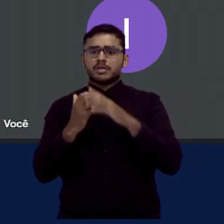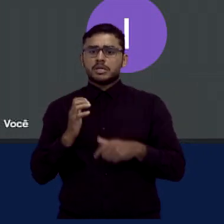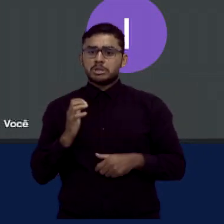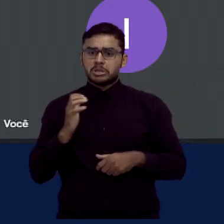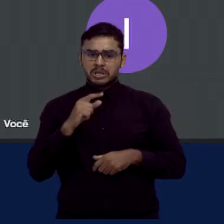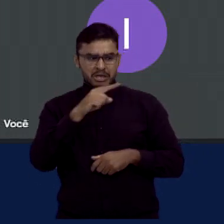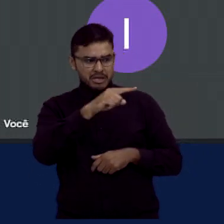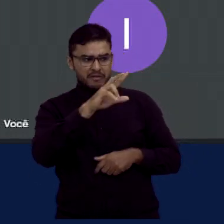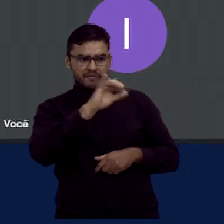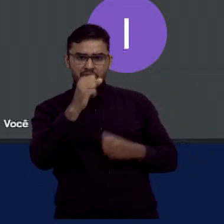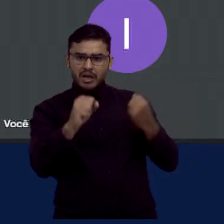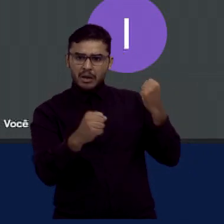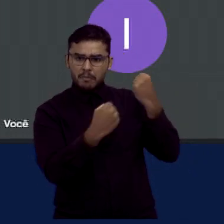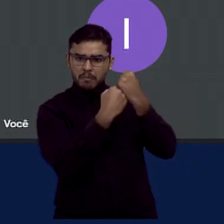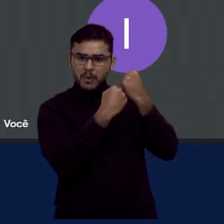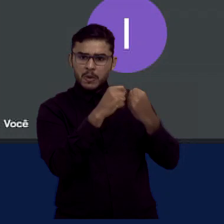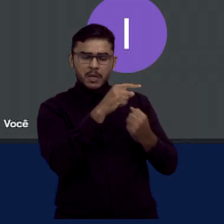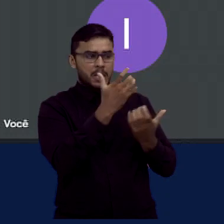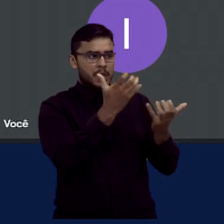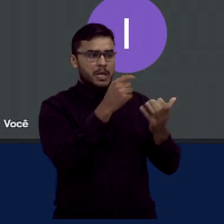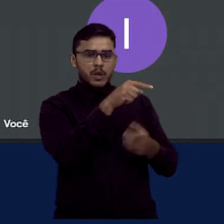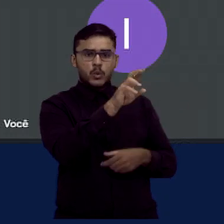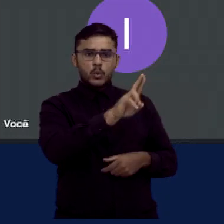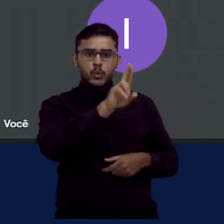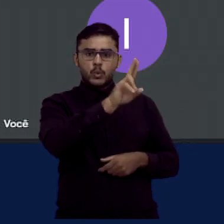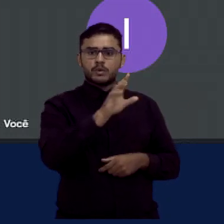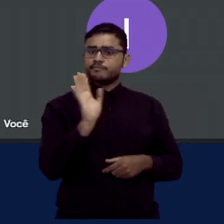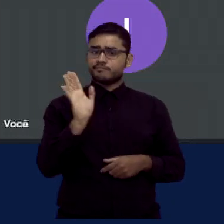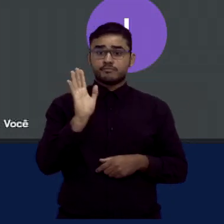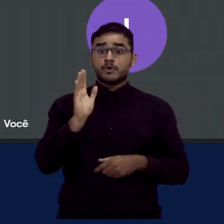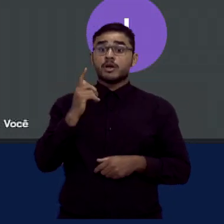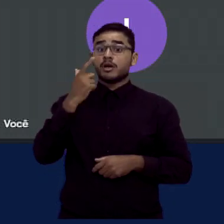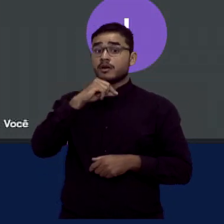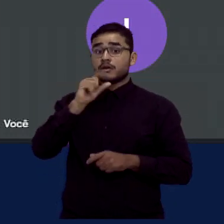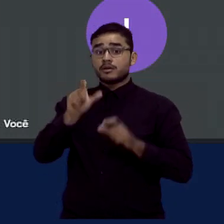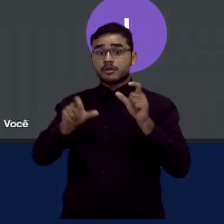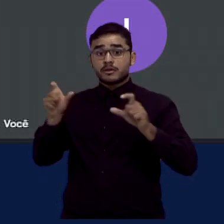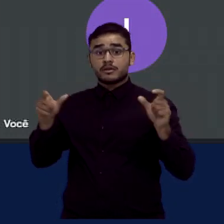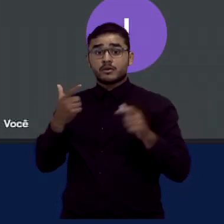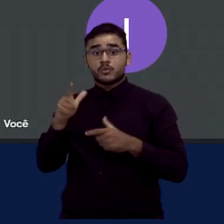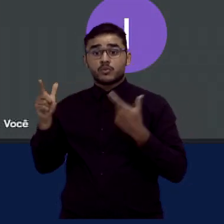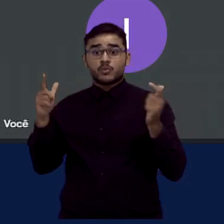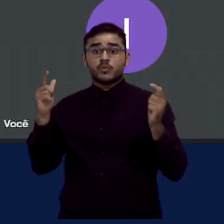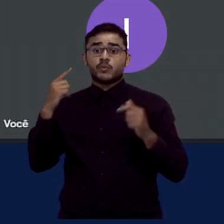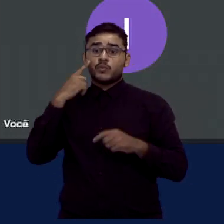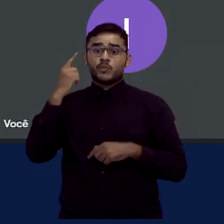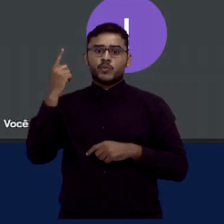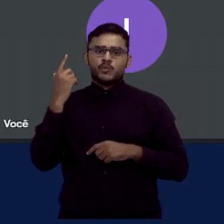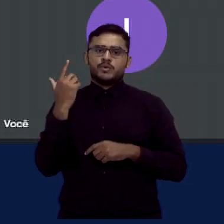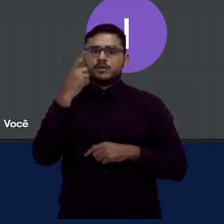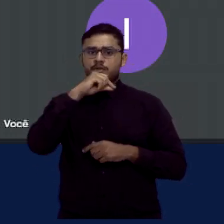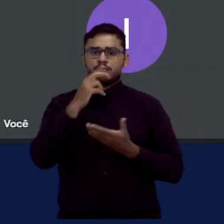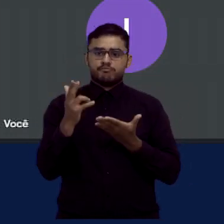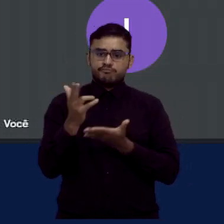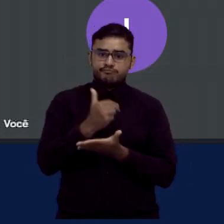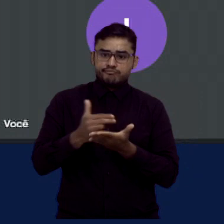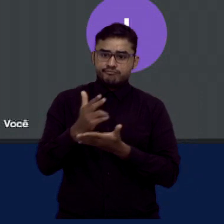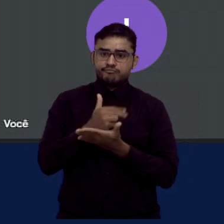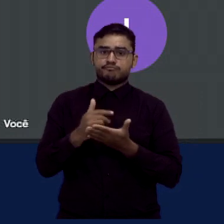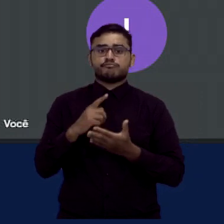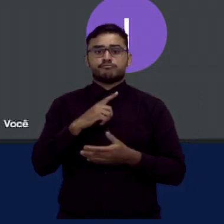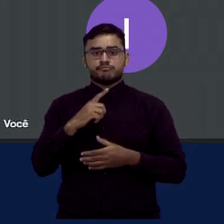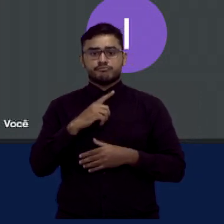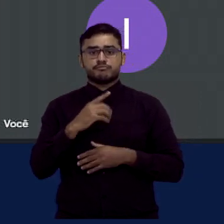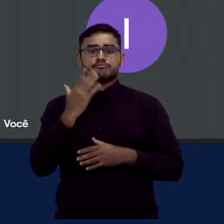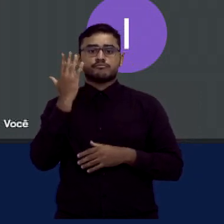agora, não dão sinal de que vão nessa linha. Né? Eles continuam fazendo contratos vultosos de publicidade, continuam, né, tendo seus roteiristas. Os